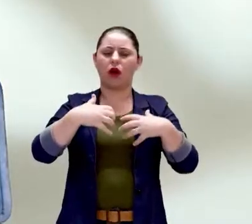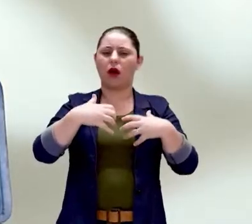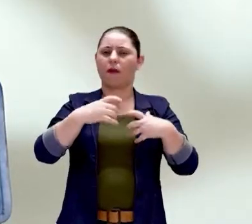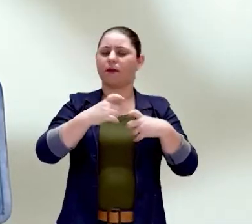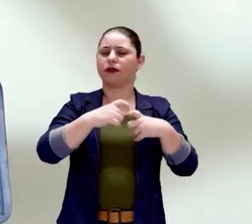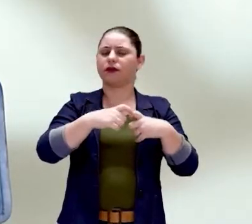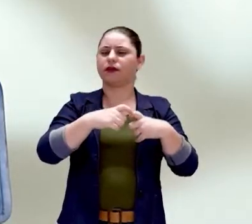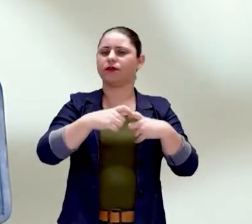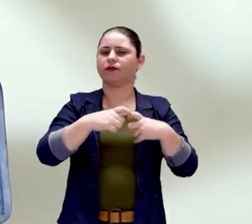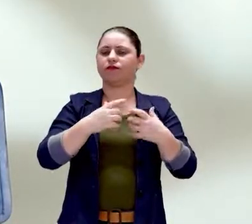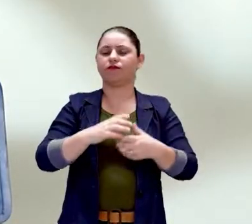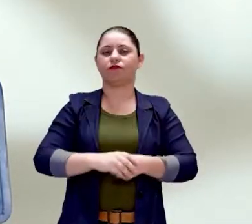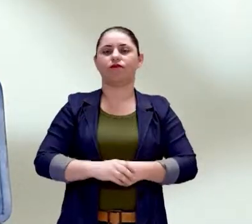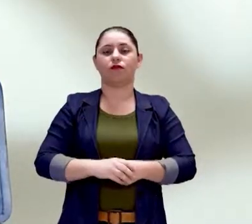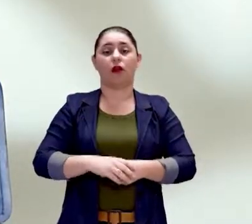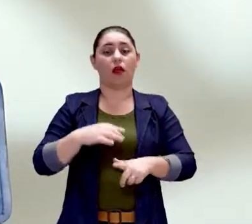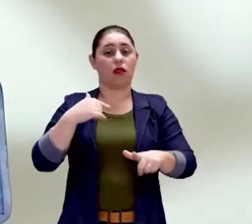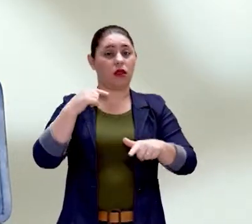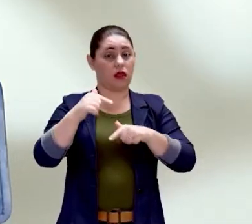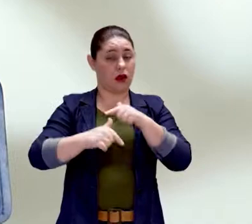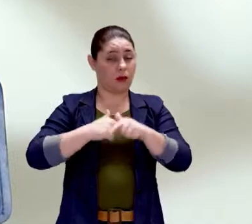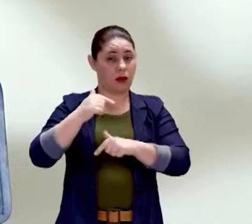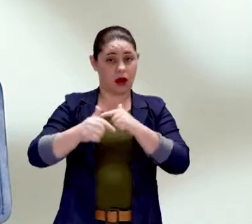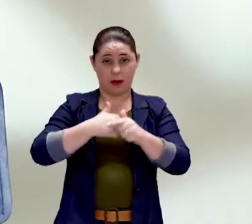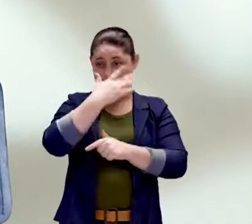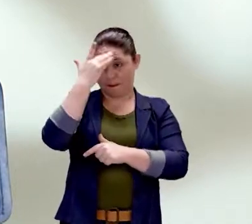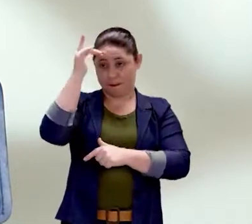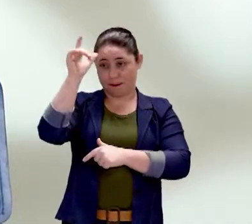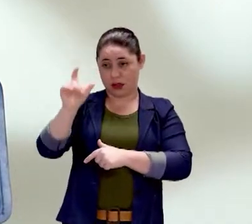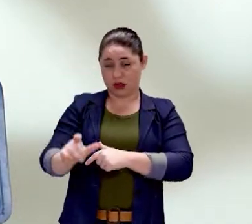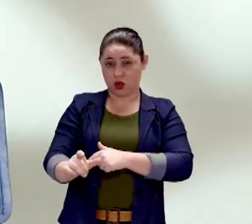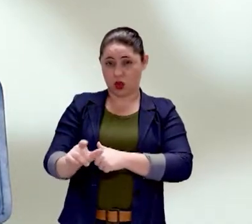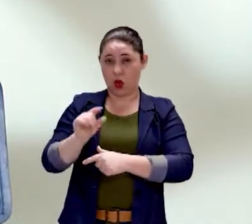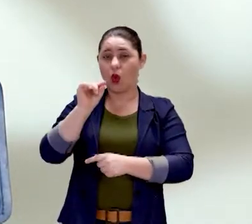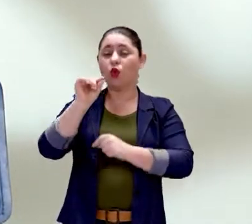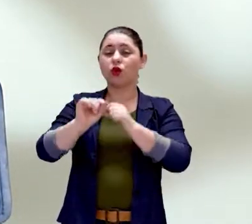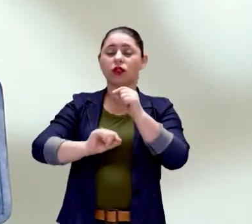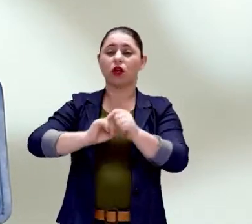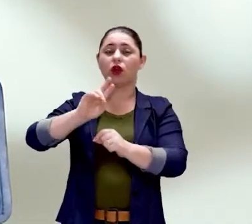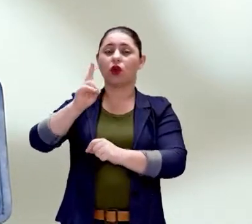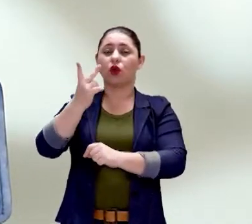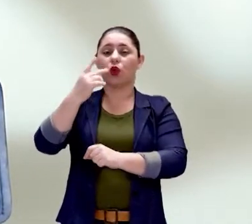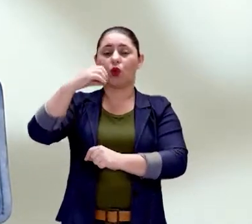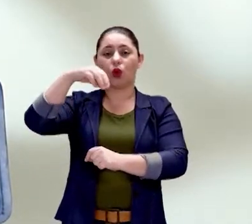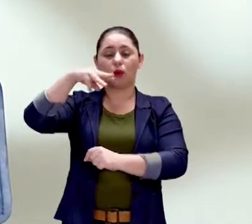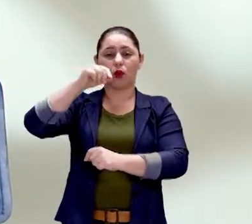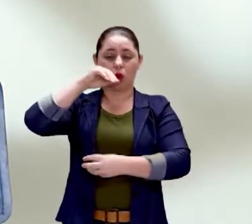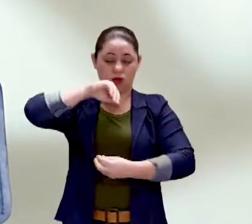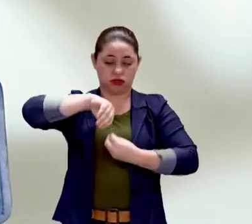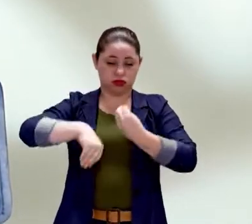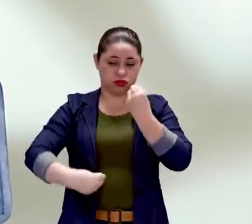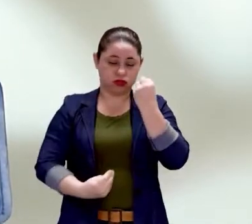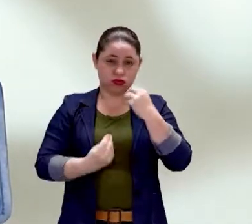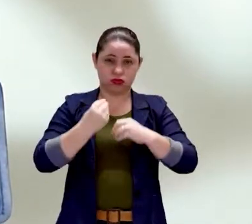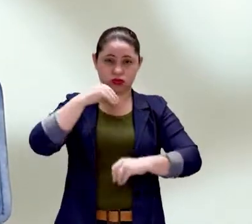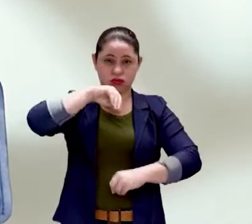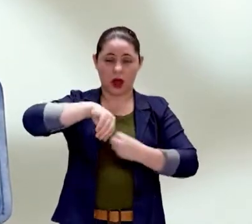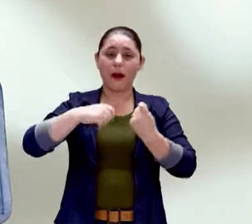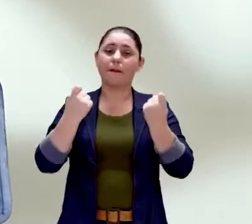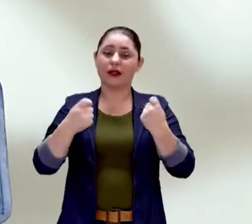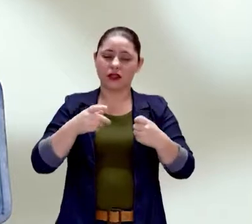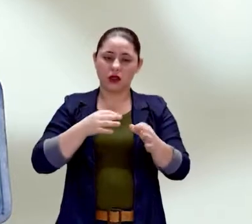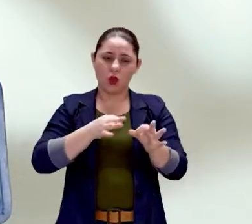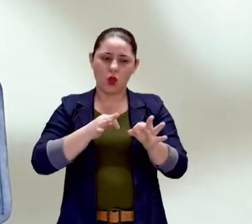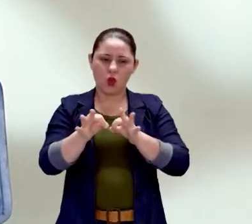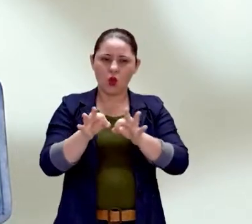Na verdade, a gente trabalha com o paciente nos seus níveis hormonais, o seu eixo hormonal tem que estar